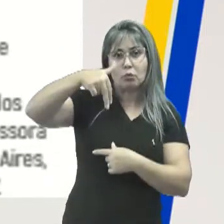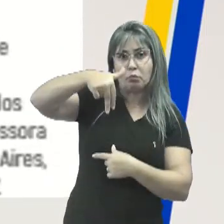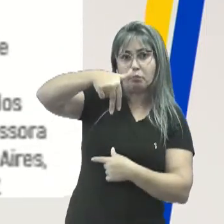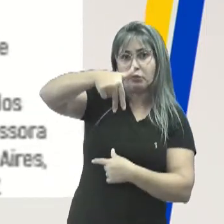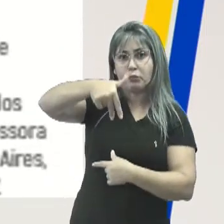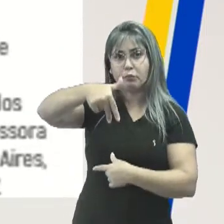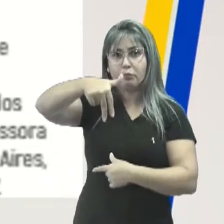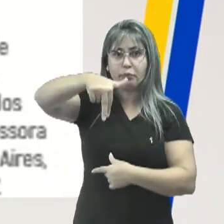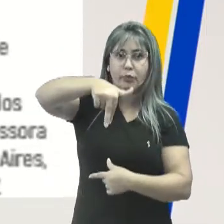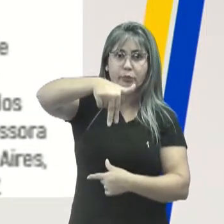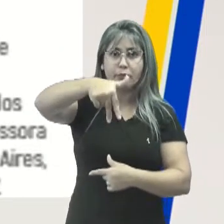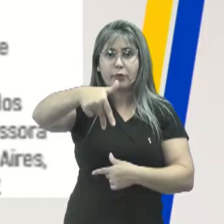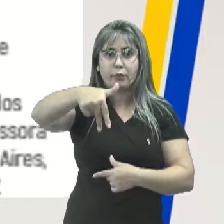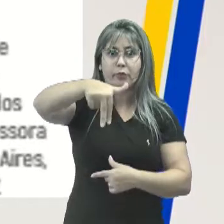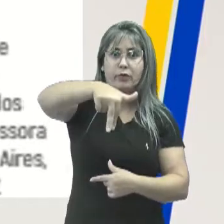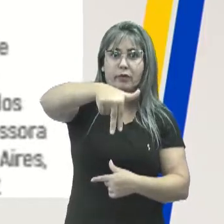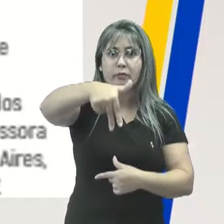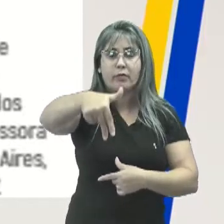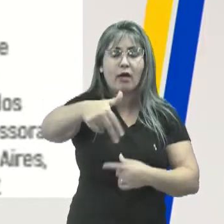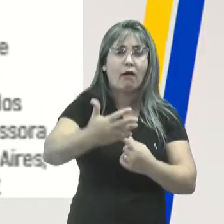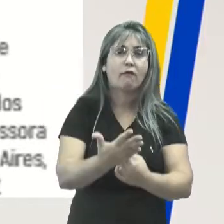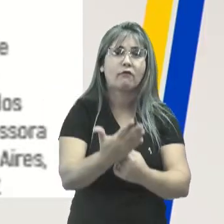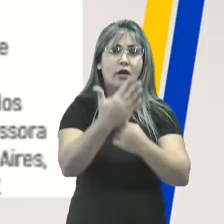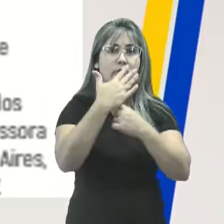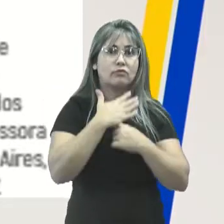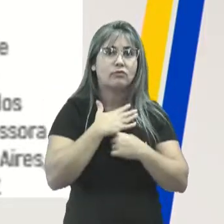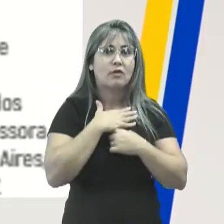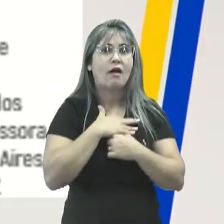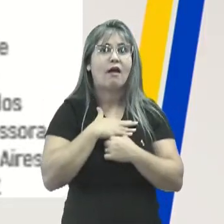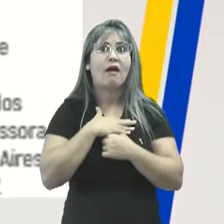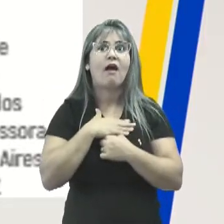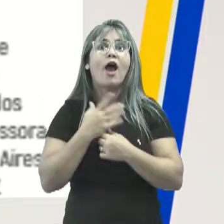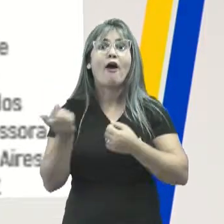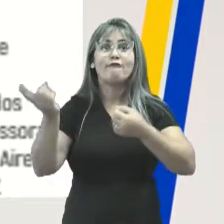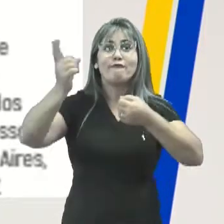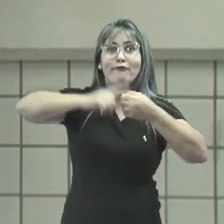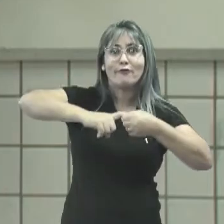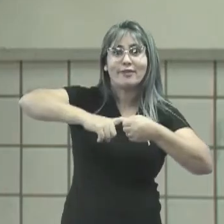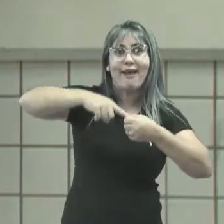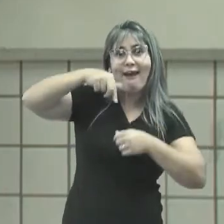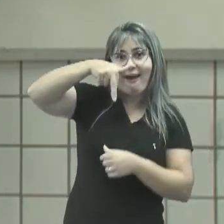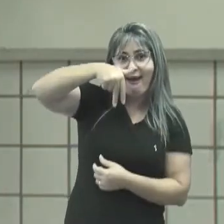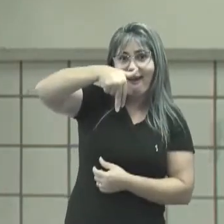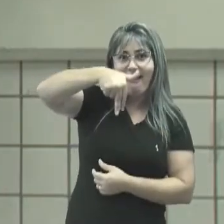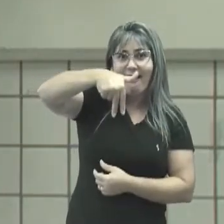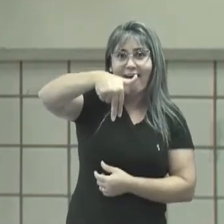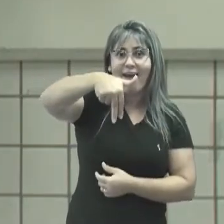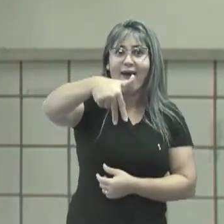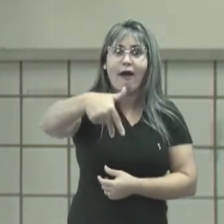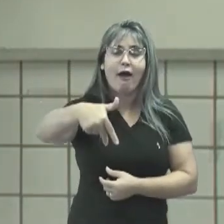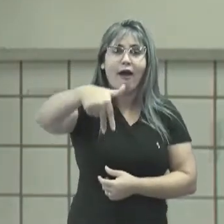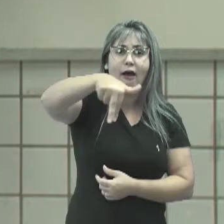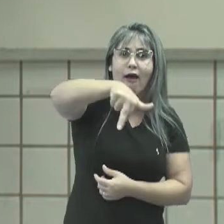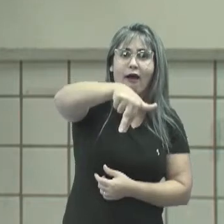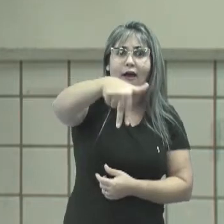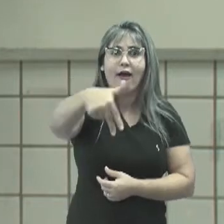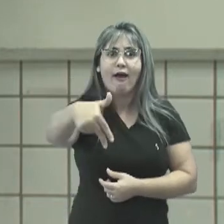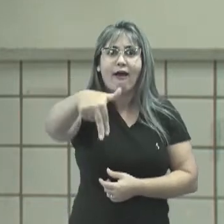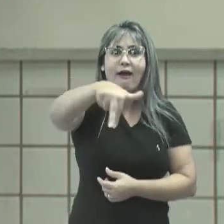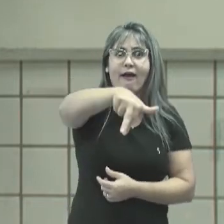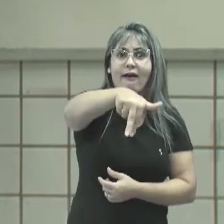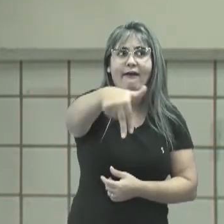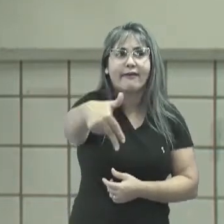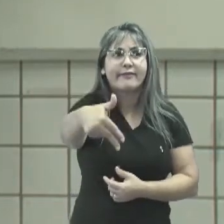vai ajudar e botar na estrutura normal. Então, tem pessoas que têm, vamos supor, ali o pé meio curvo. Então, ele